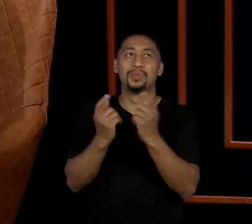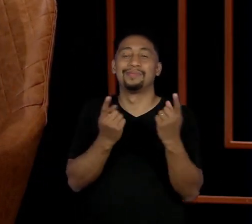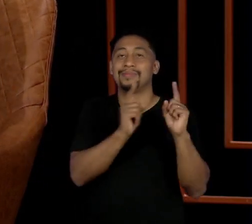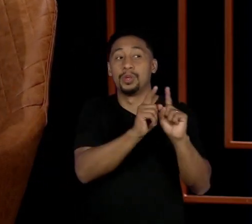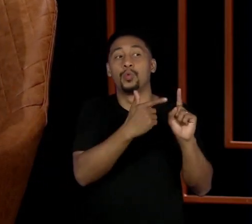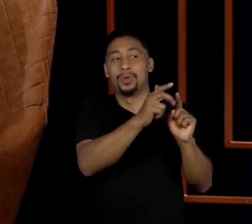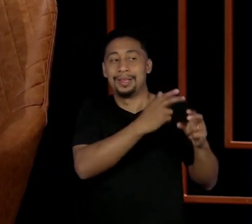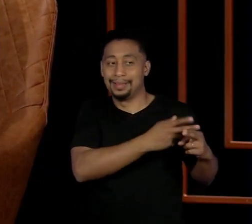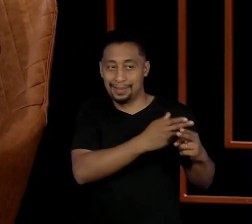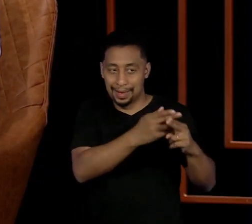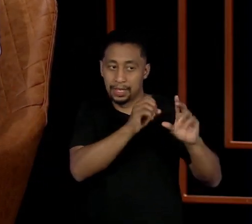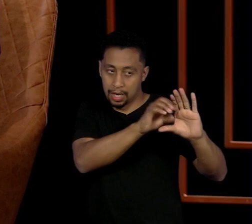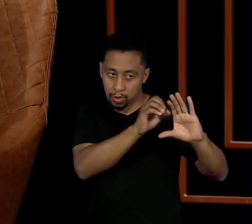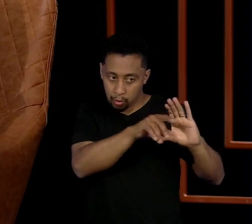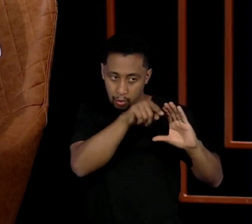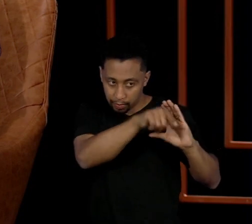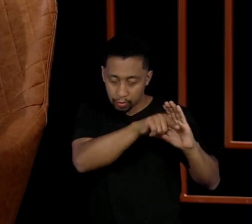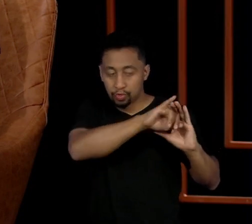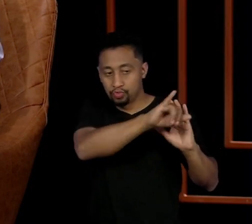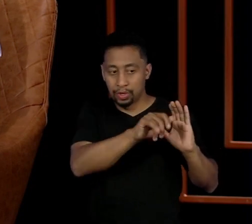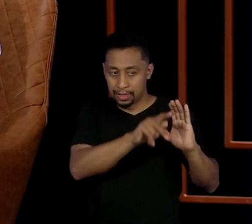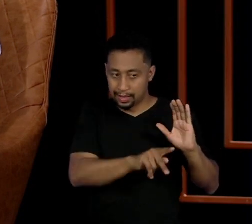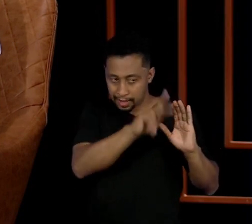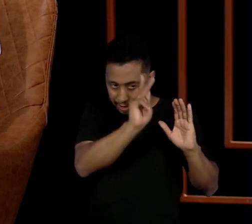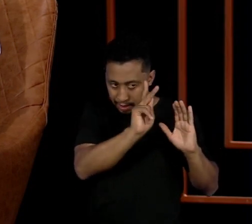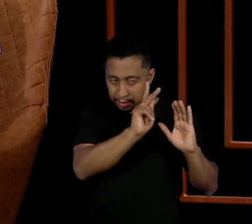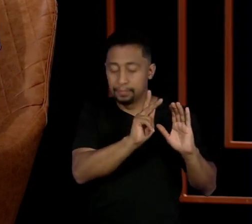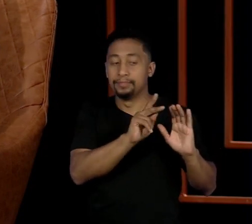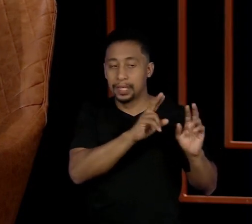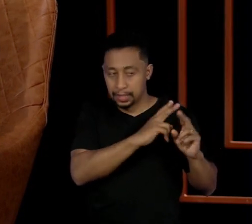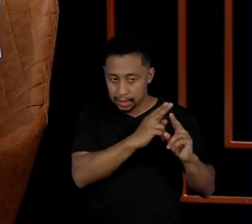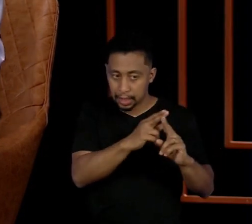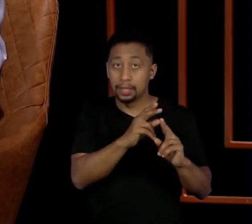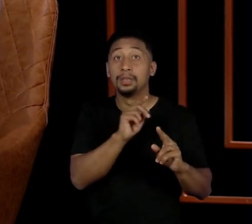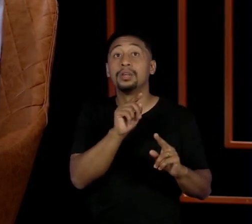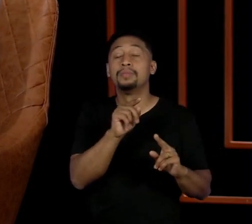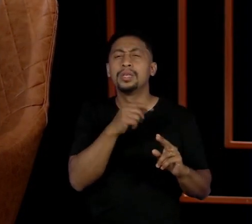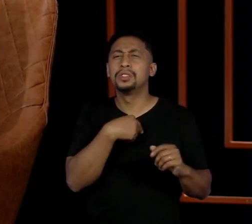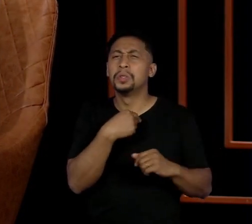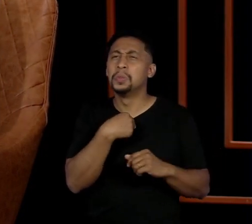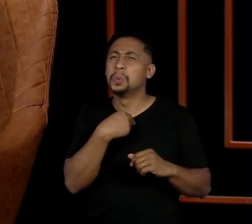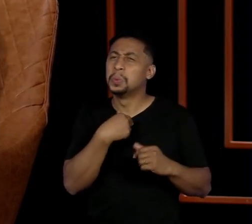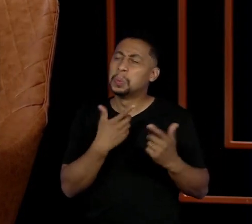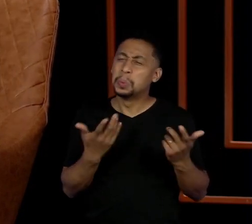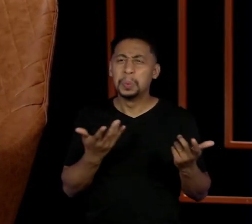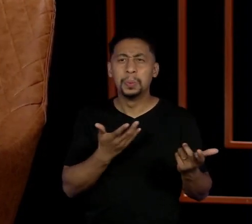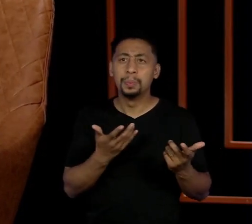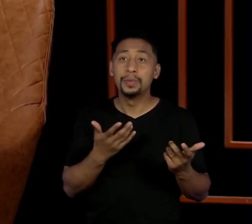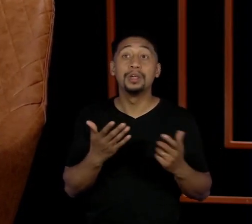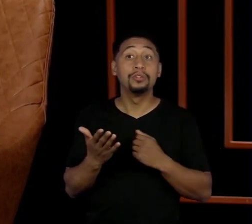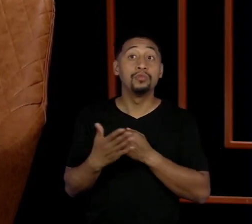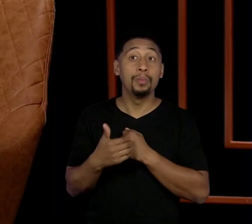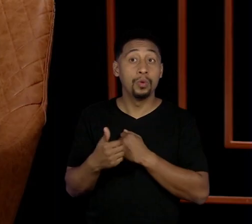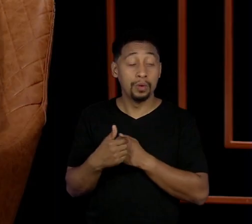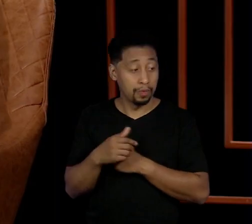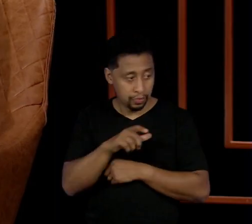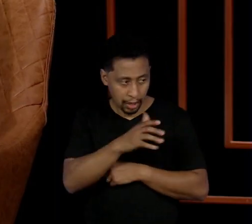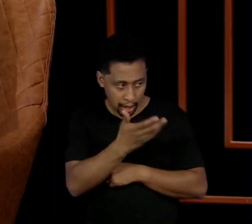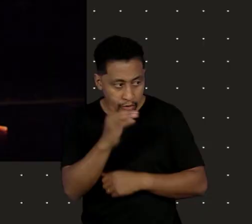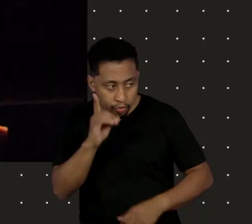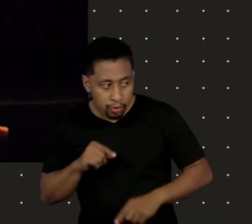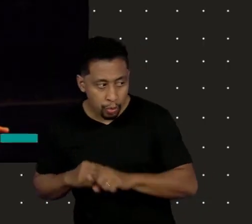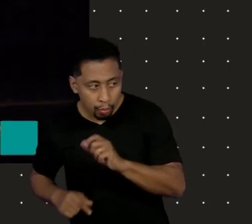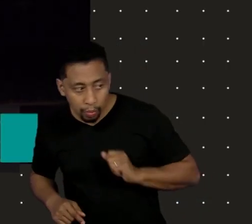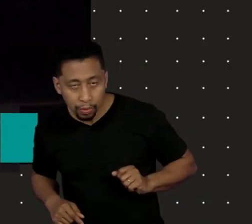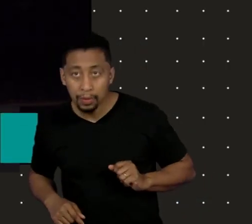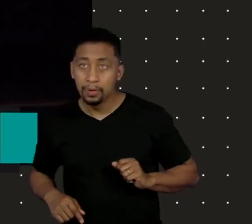minissérie na TV Globo, chamada JK. E eu, olhando ali para a Débora, quer fazer Brincando em Cima daquilo?